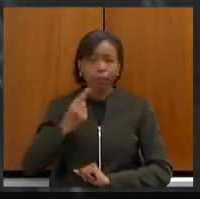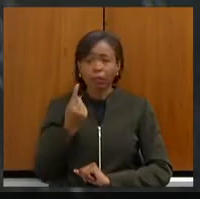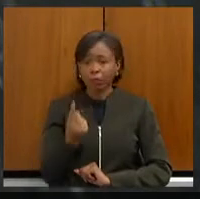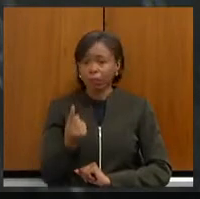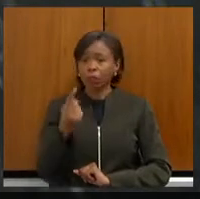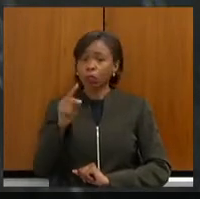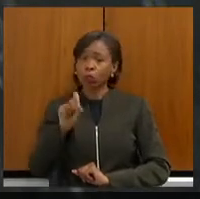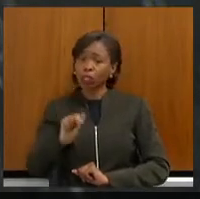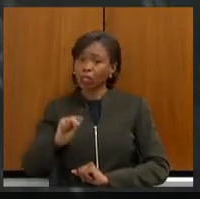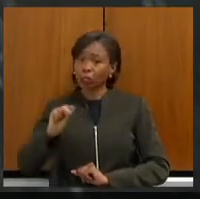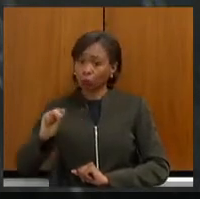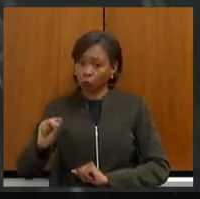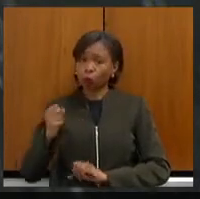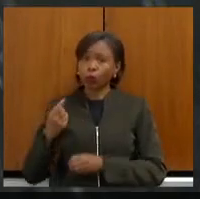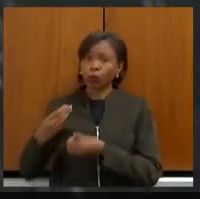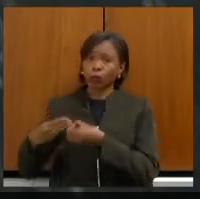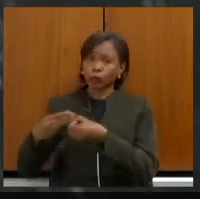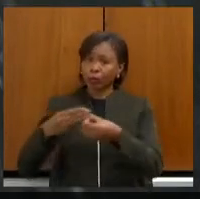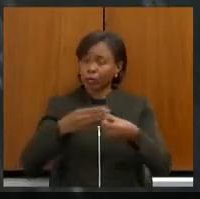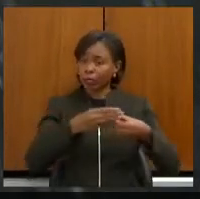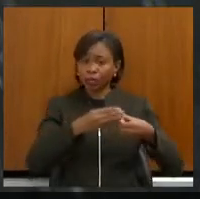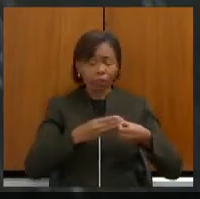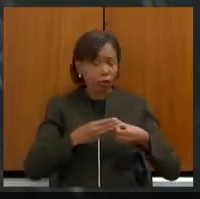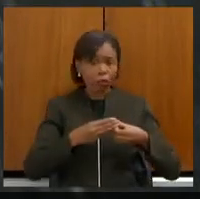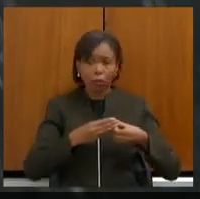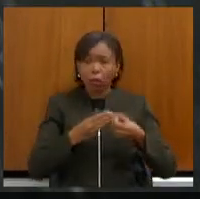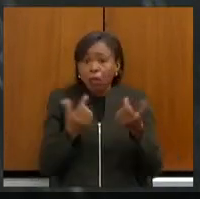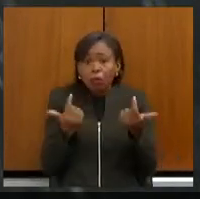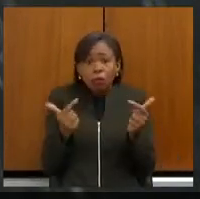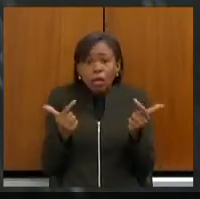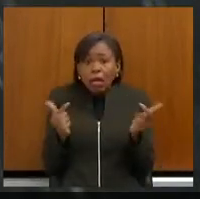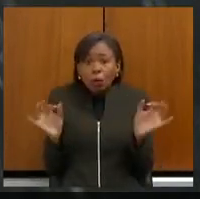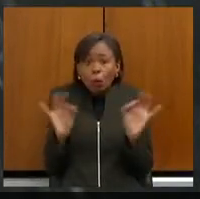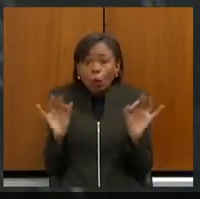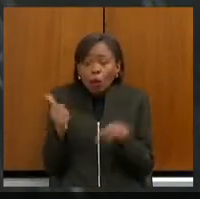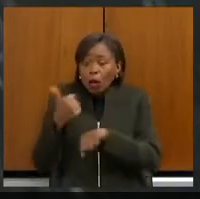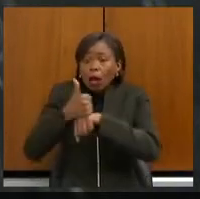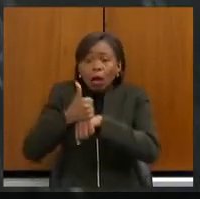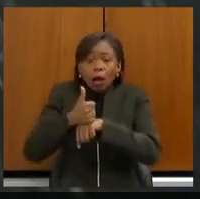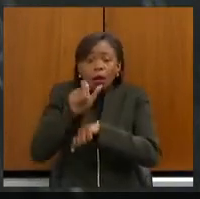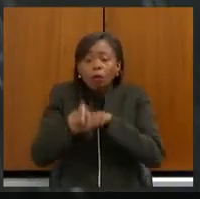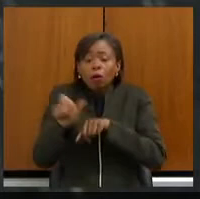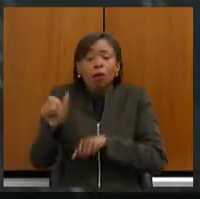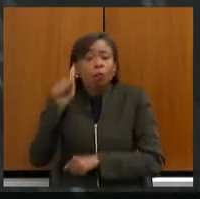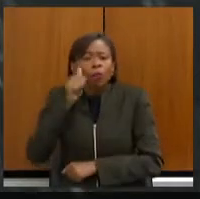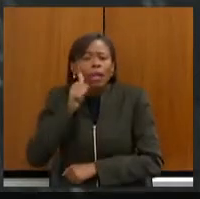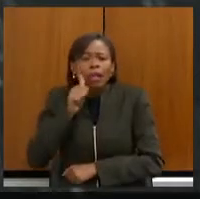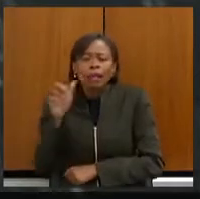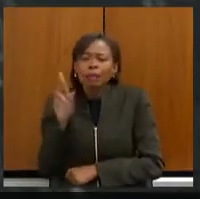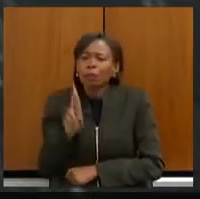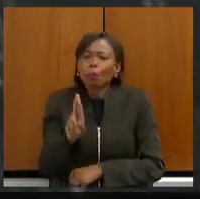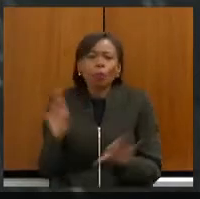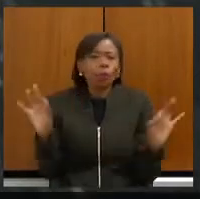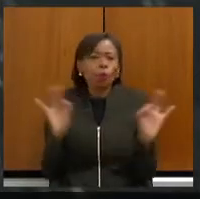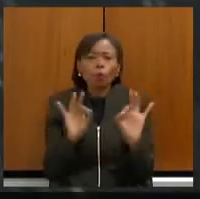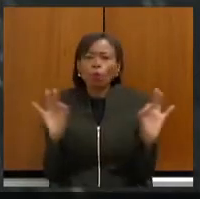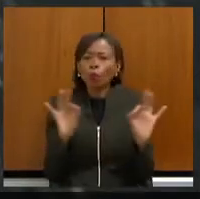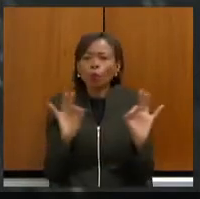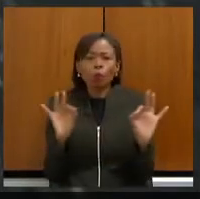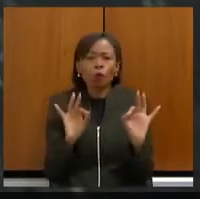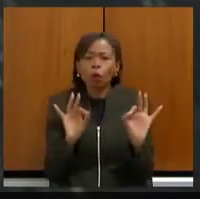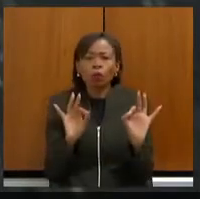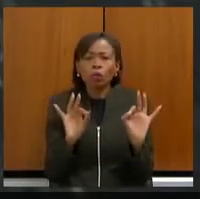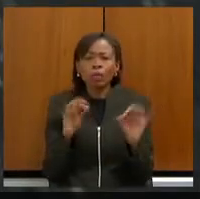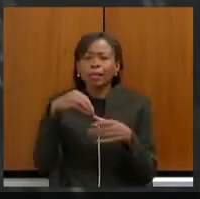188 municípios sem nenhuma representação de mulher nenhuma mulher ocupando uma